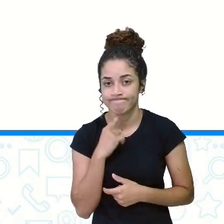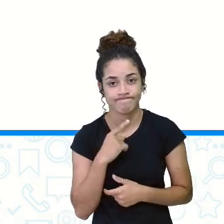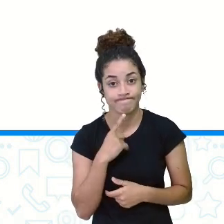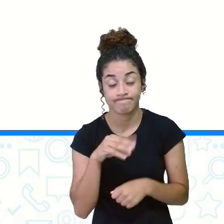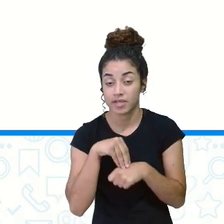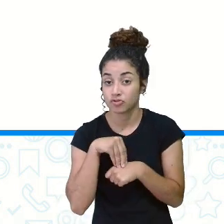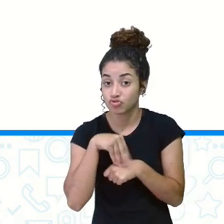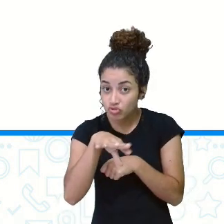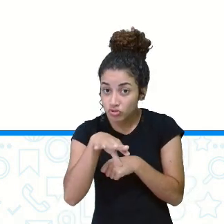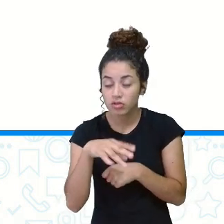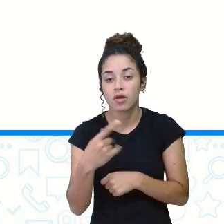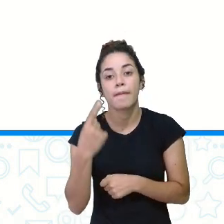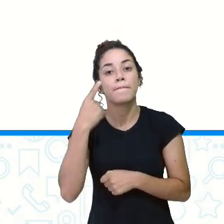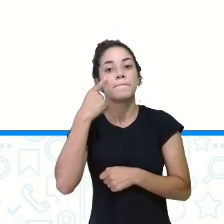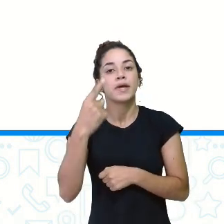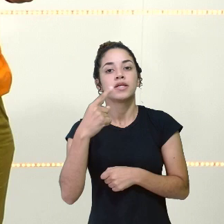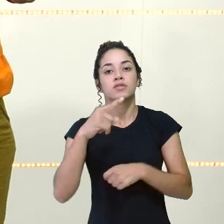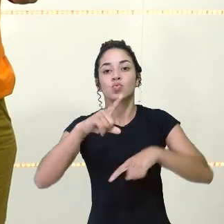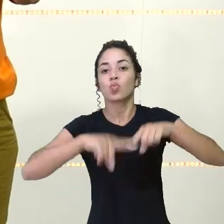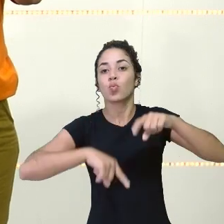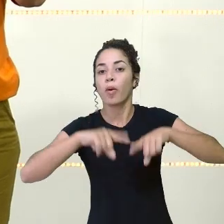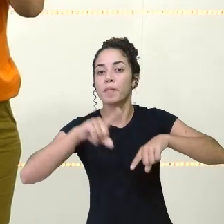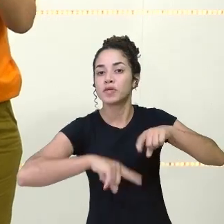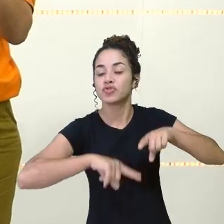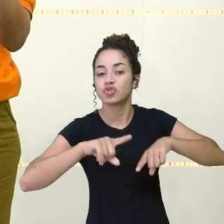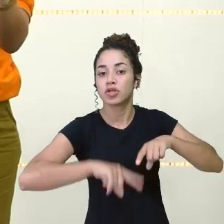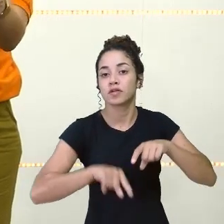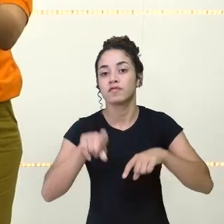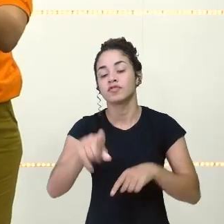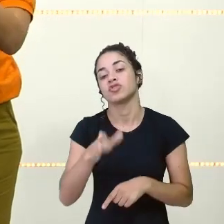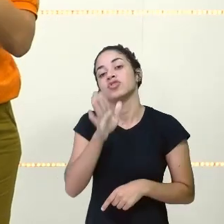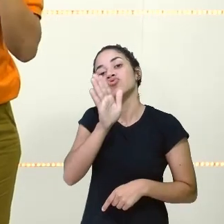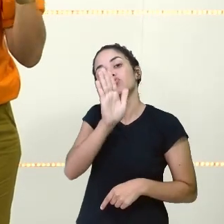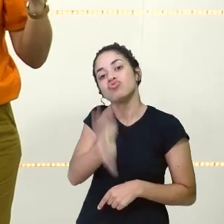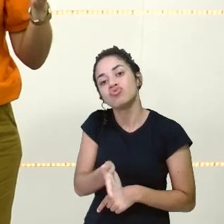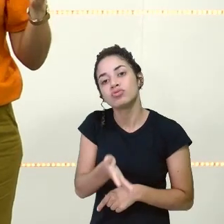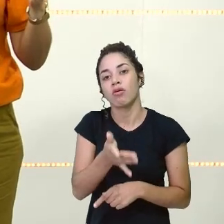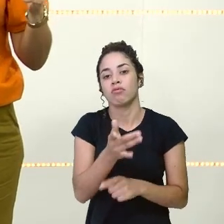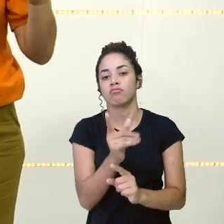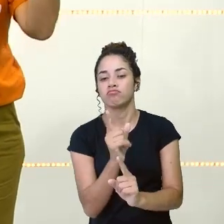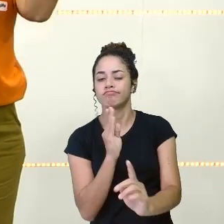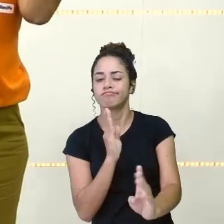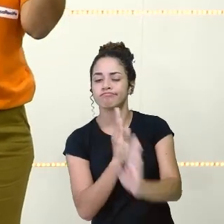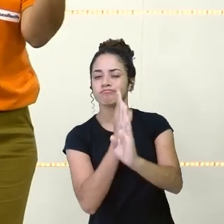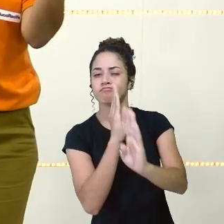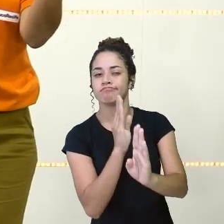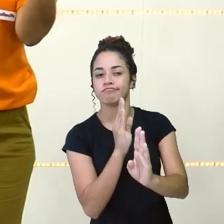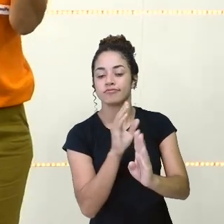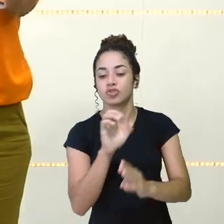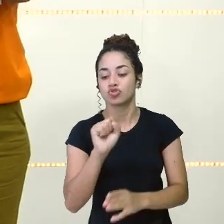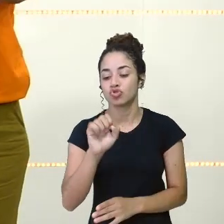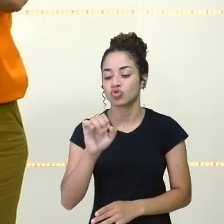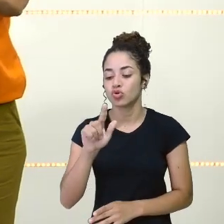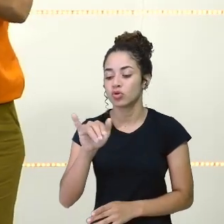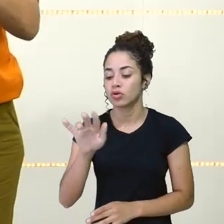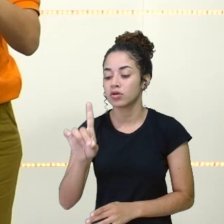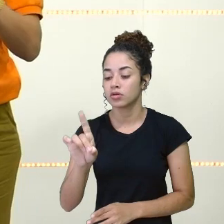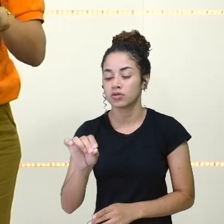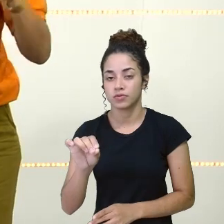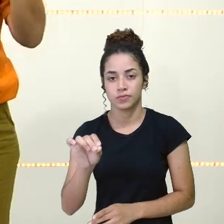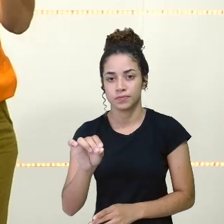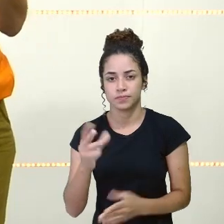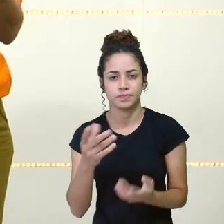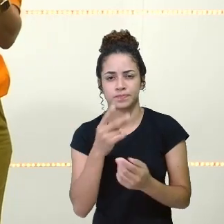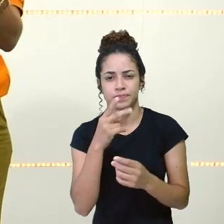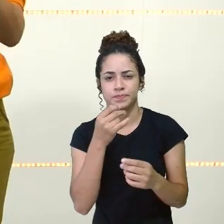dica? Pensa num objeto que você já identifica o sólido com ele. Por